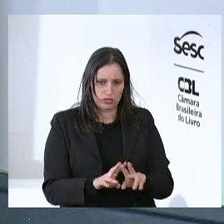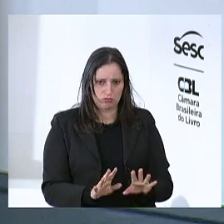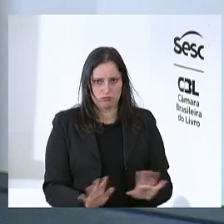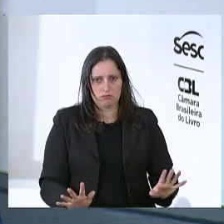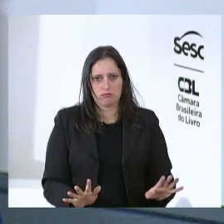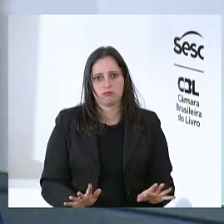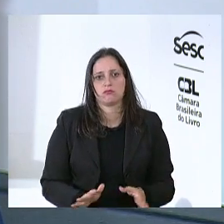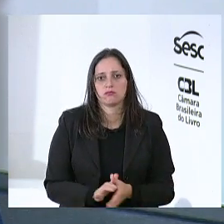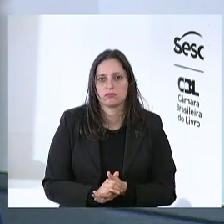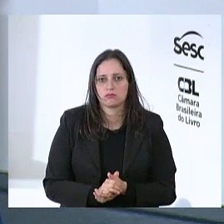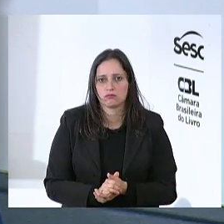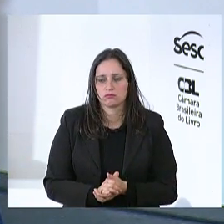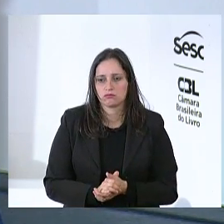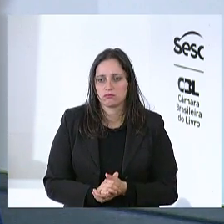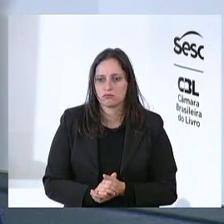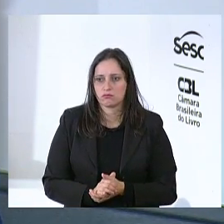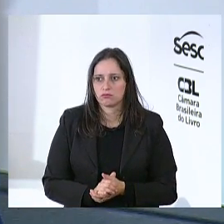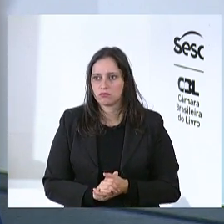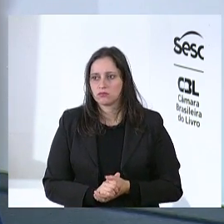A resposta não é ódio.